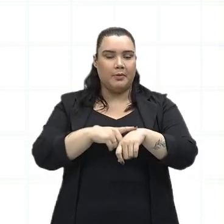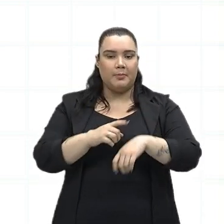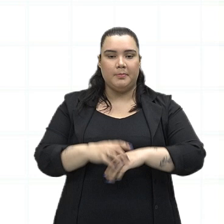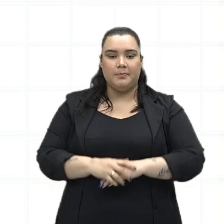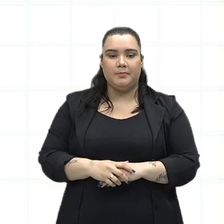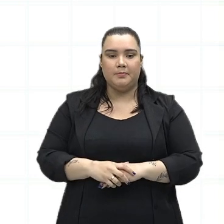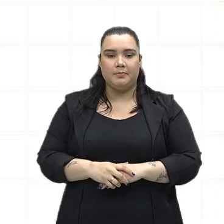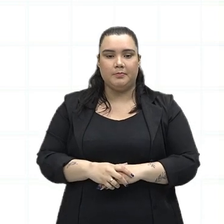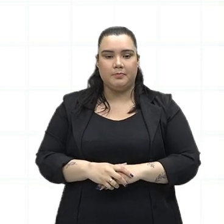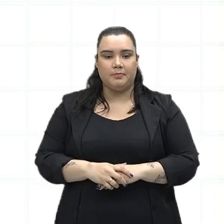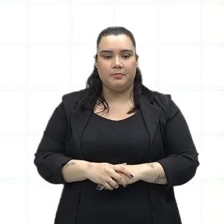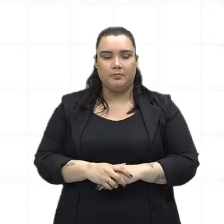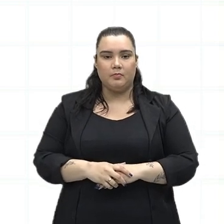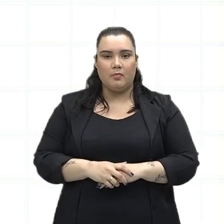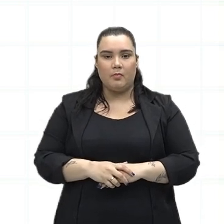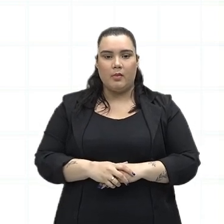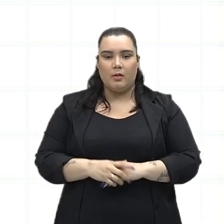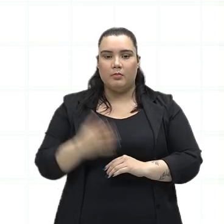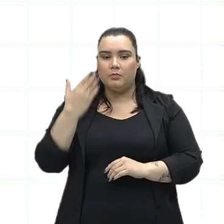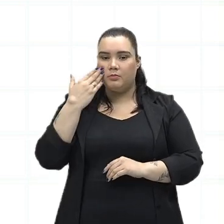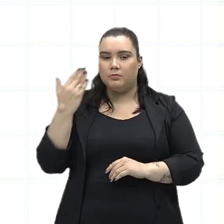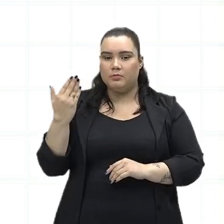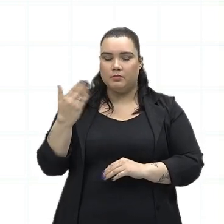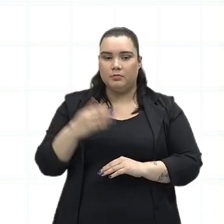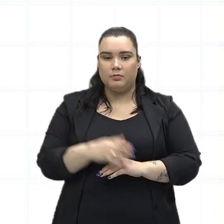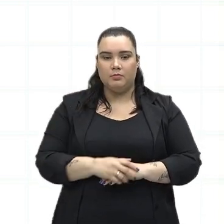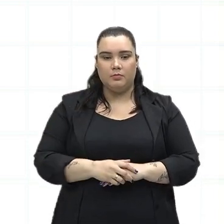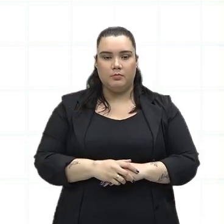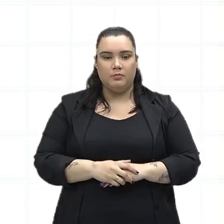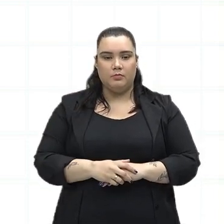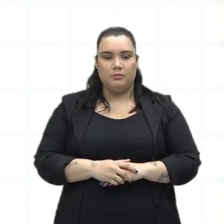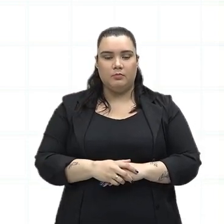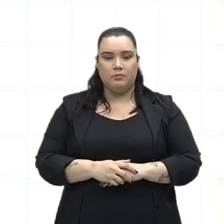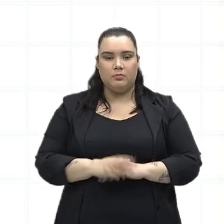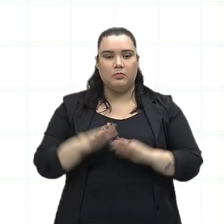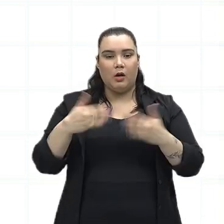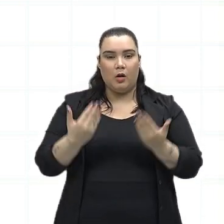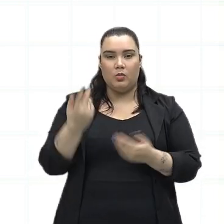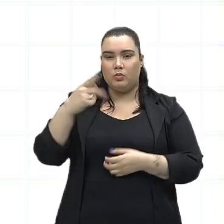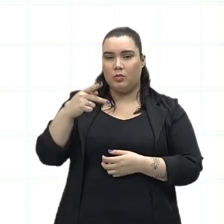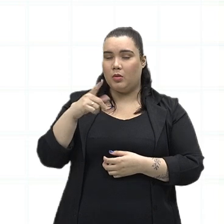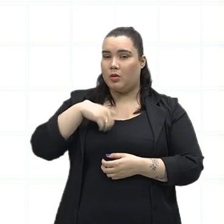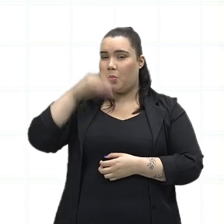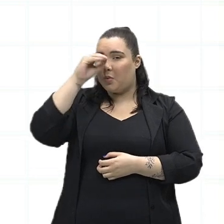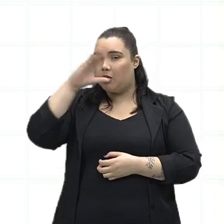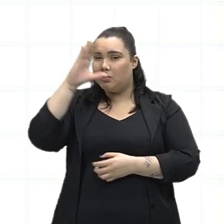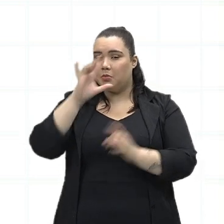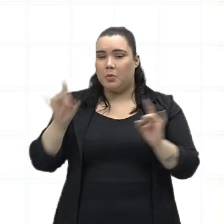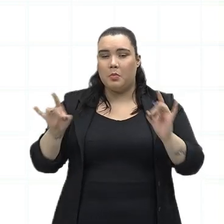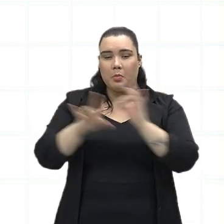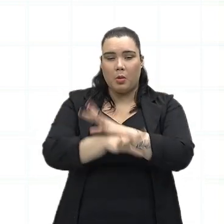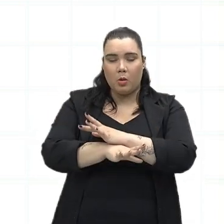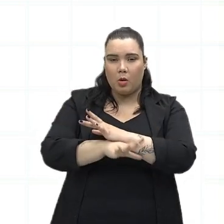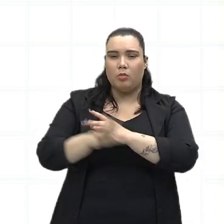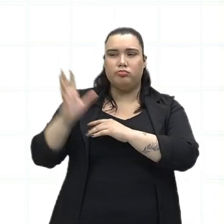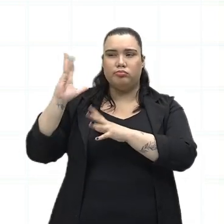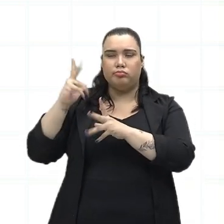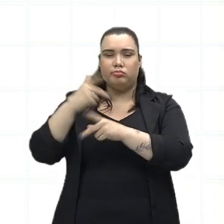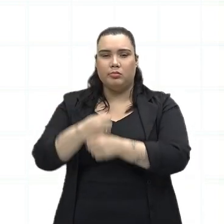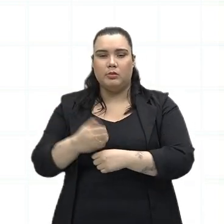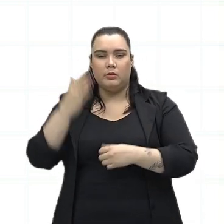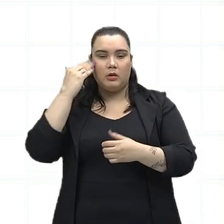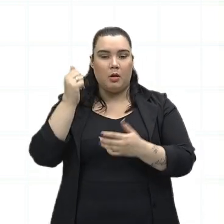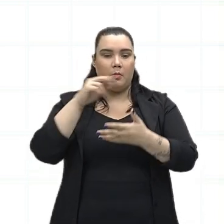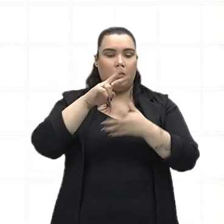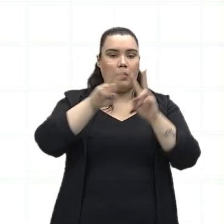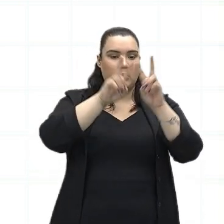Vejam que eu tenho o number 2. Você vai fazer o quê? Vai trazer todo o seu conhecimento de mundo, seu conhecimento prévio sobre o